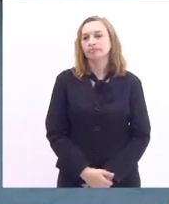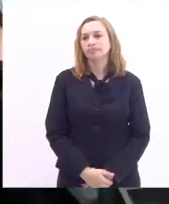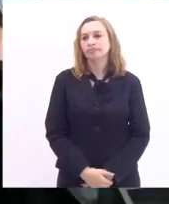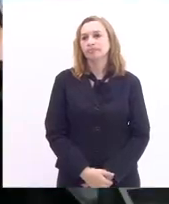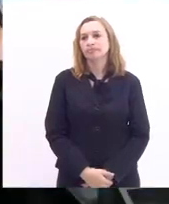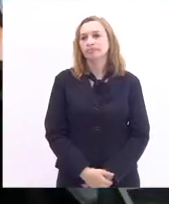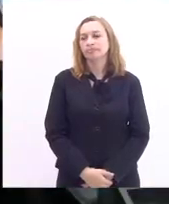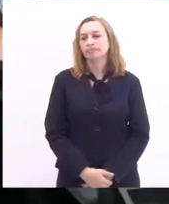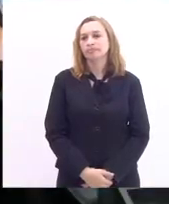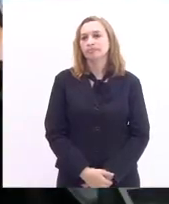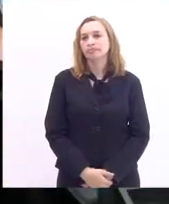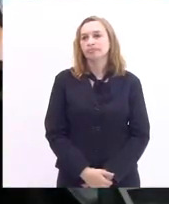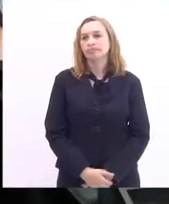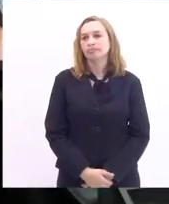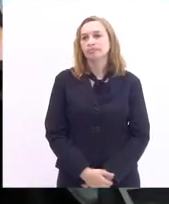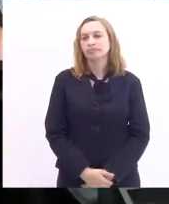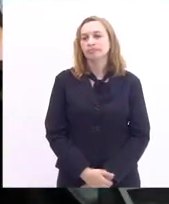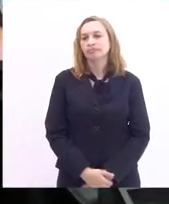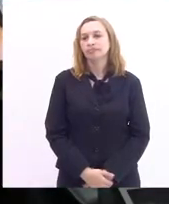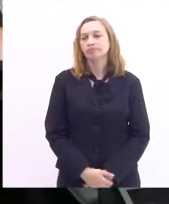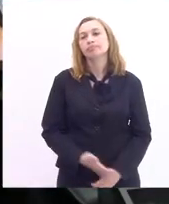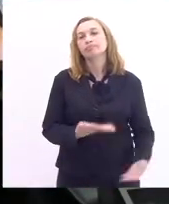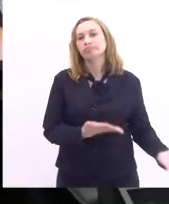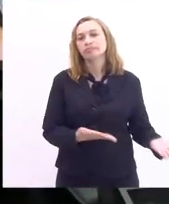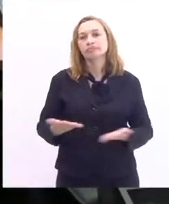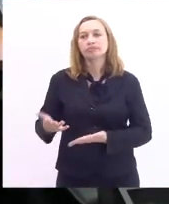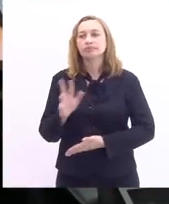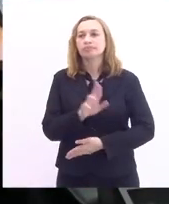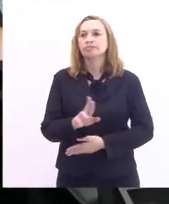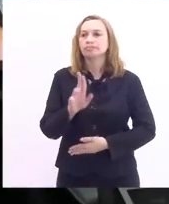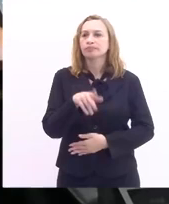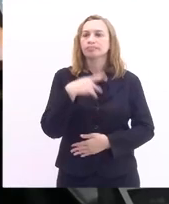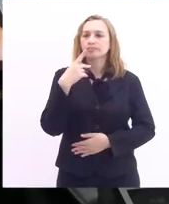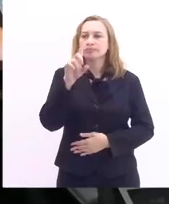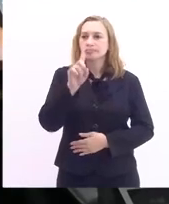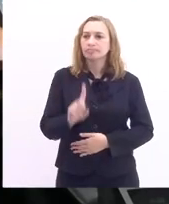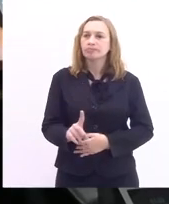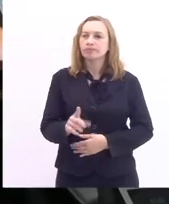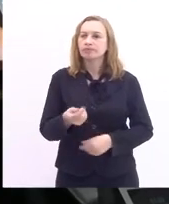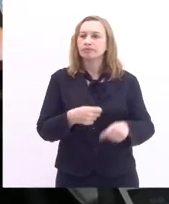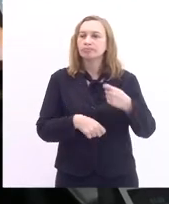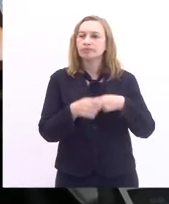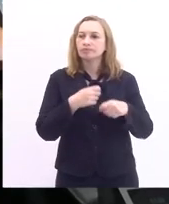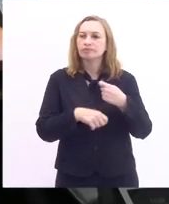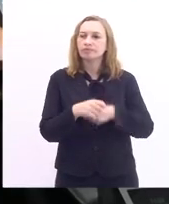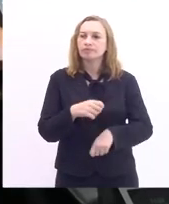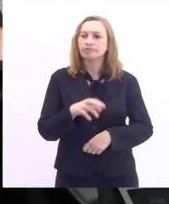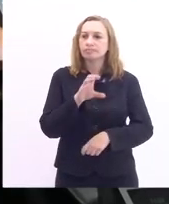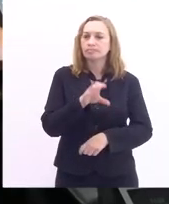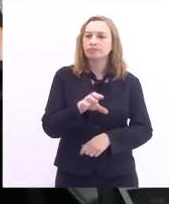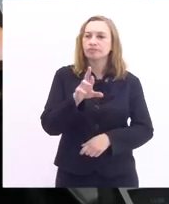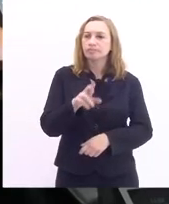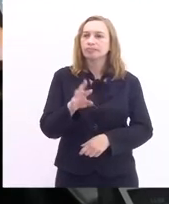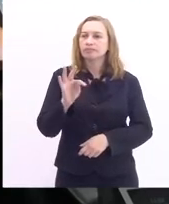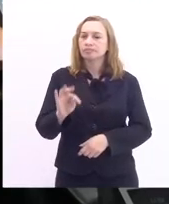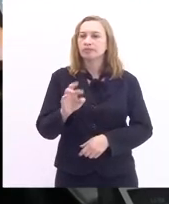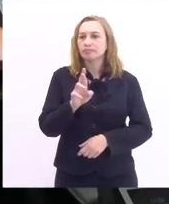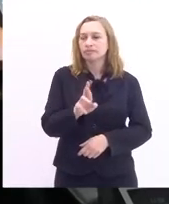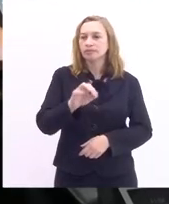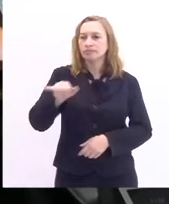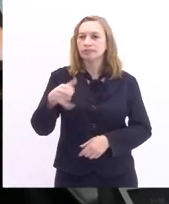E aí o convidamos para o uso da palavra diretor administrativo do crp-rj